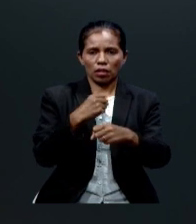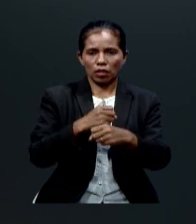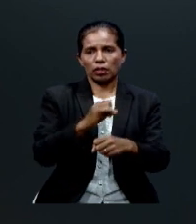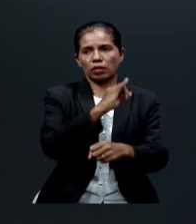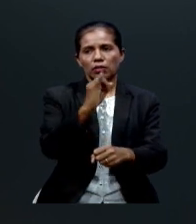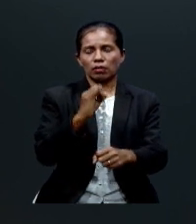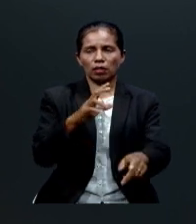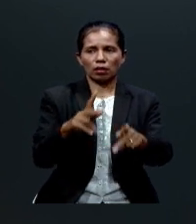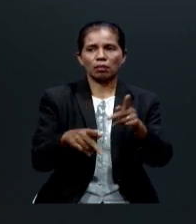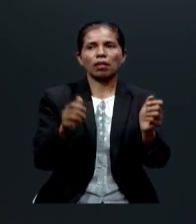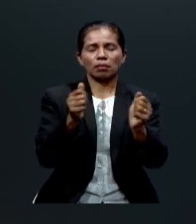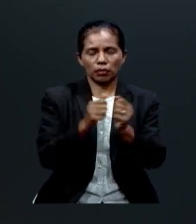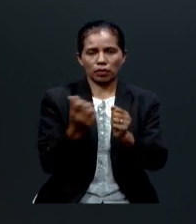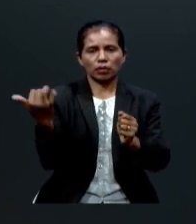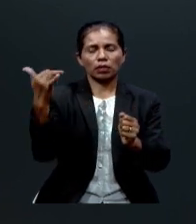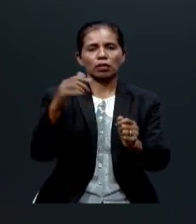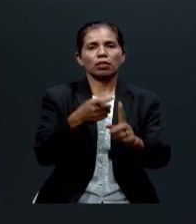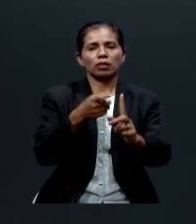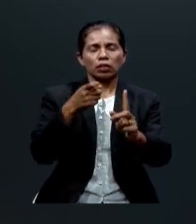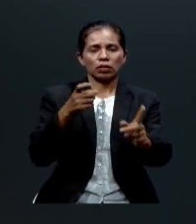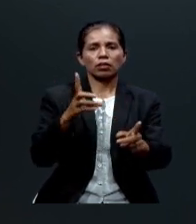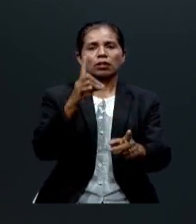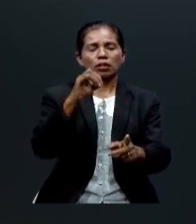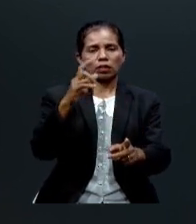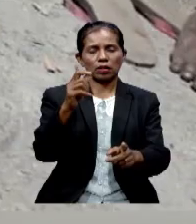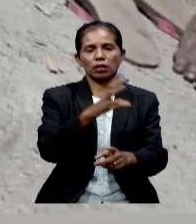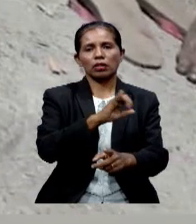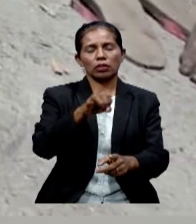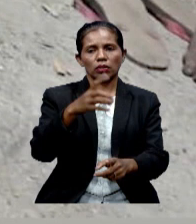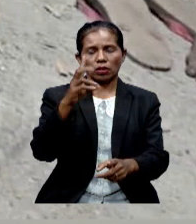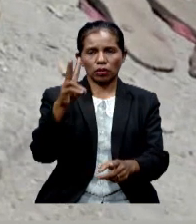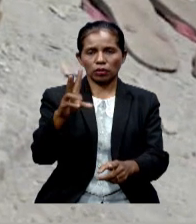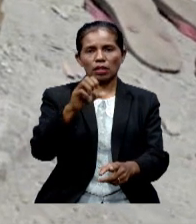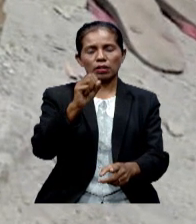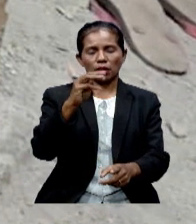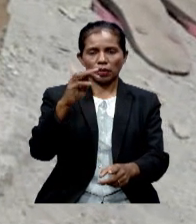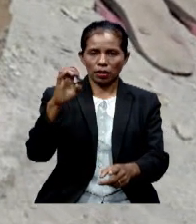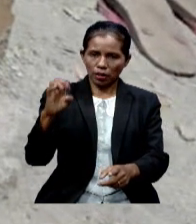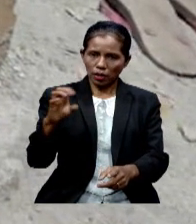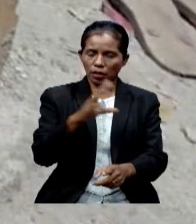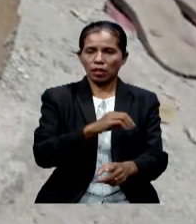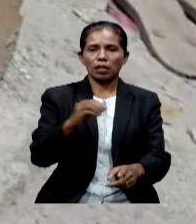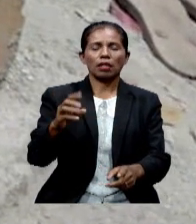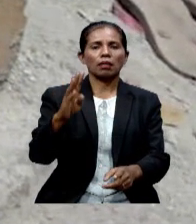atuação para suspeito Hirakne, composto CIDIC, J2, SNI, SIP,